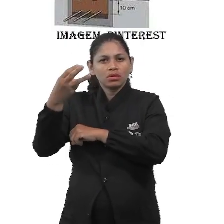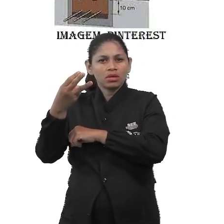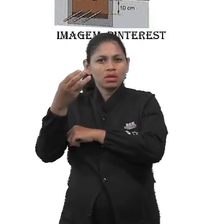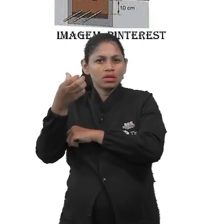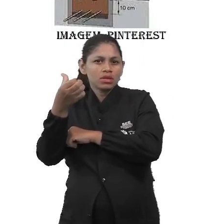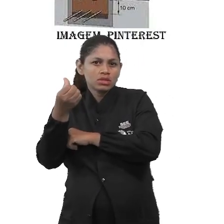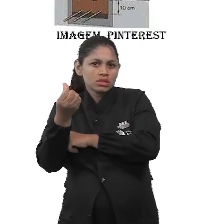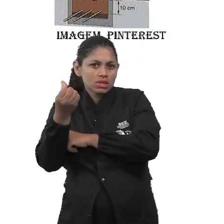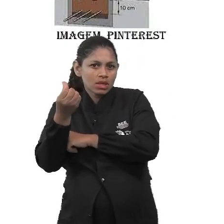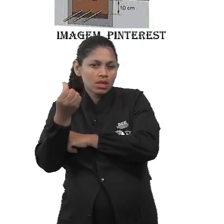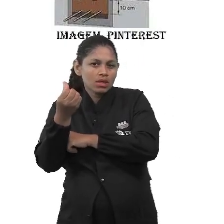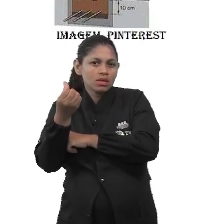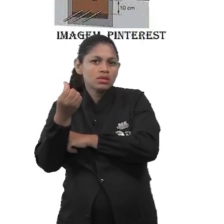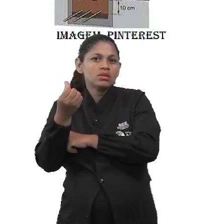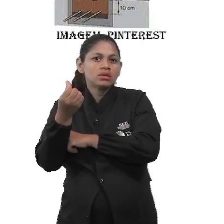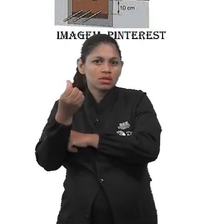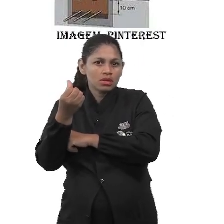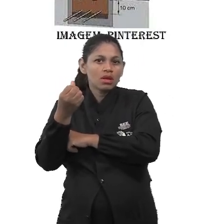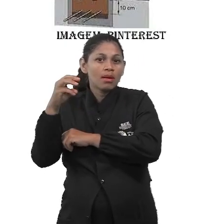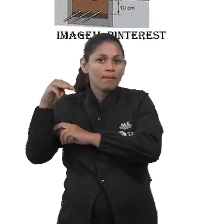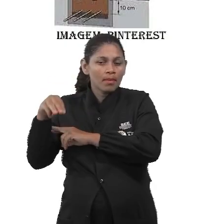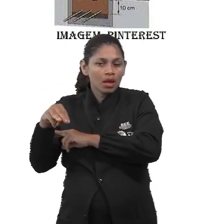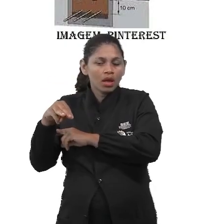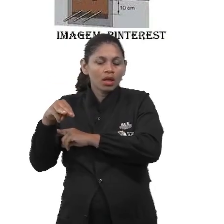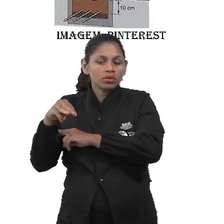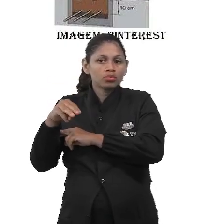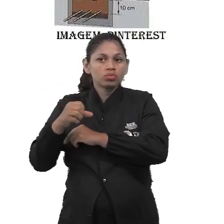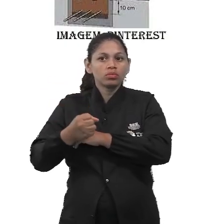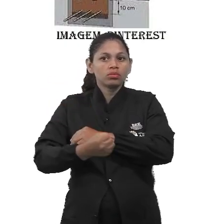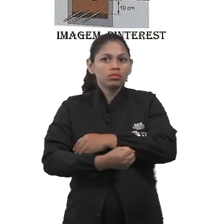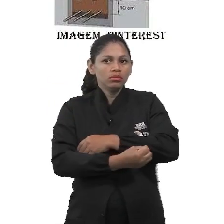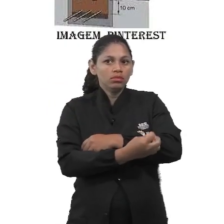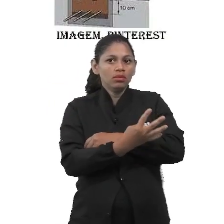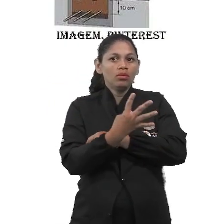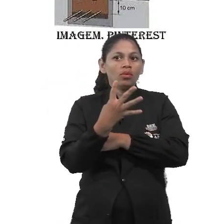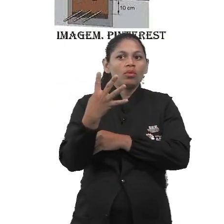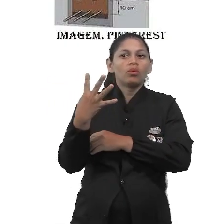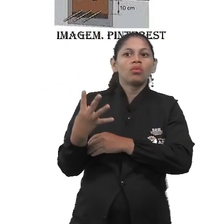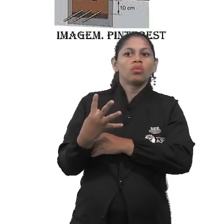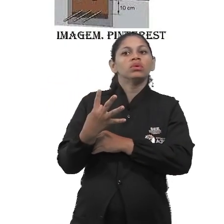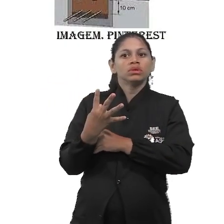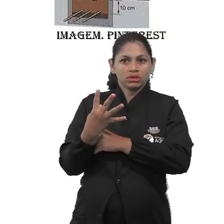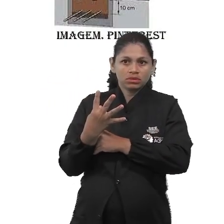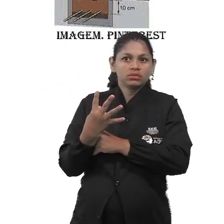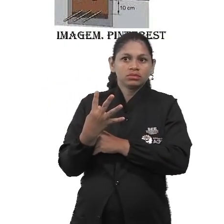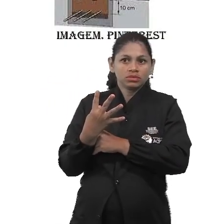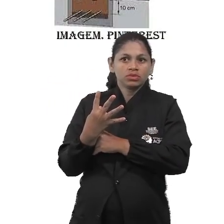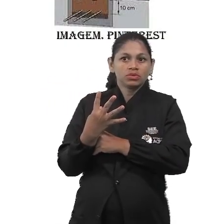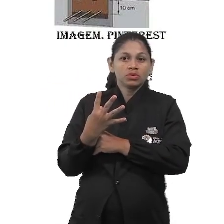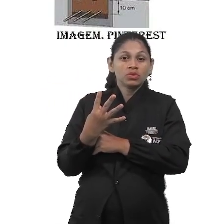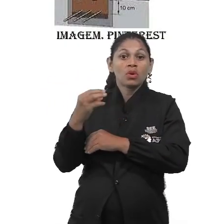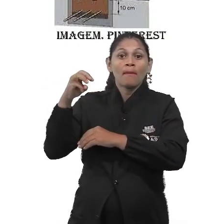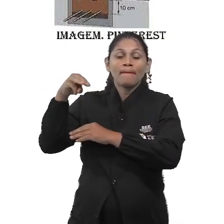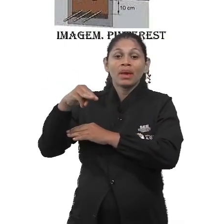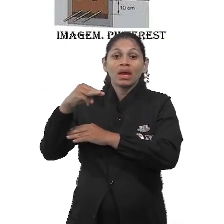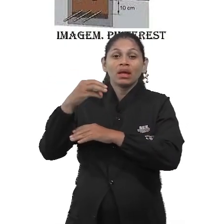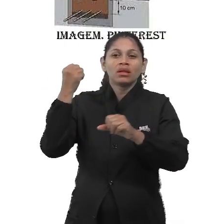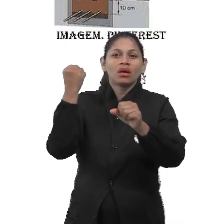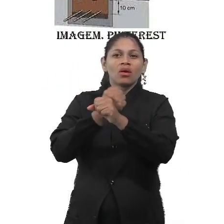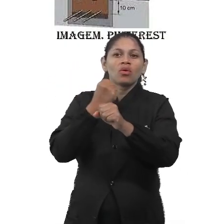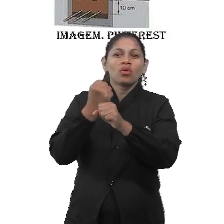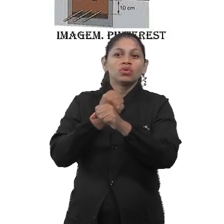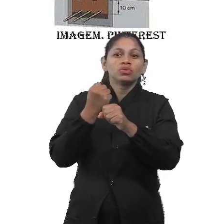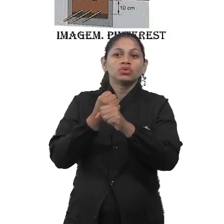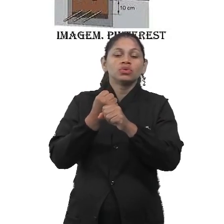Aí você vai analisar que é mais. Então você vai usar a regrinha do mais, ou seja, o maior da fração, quem é o maior? É o 3 ou